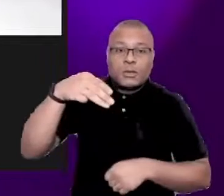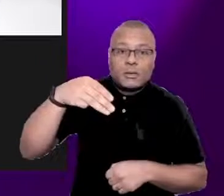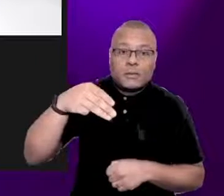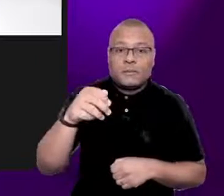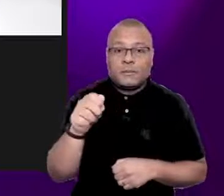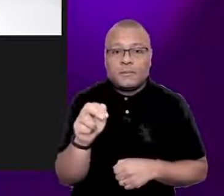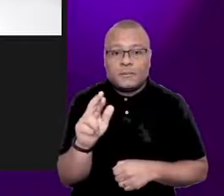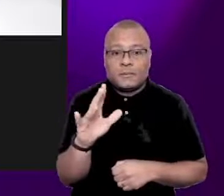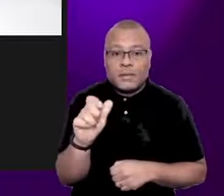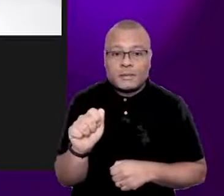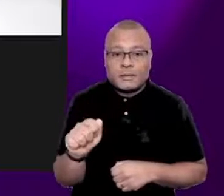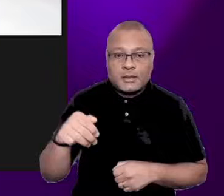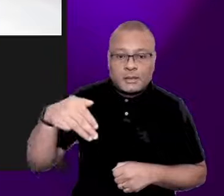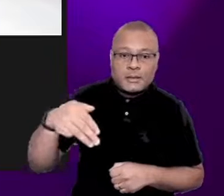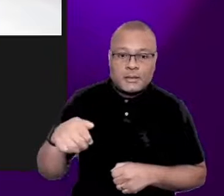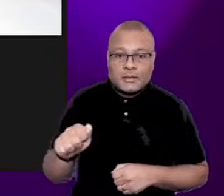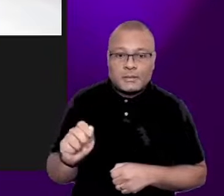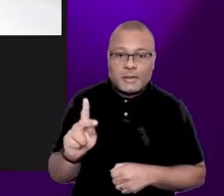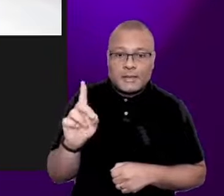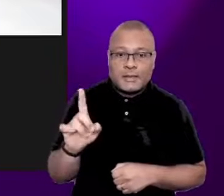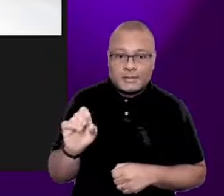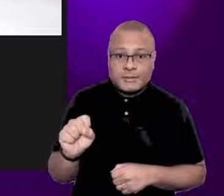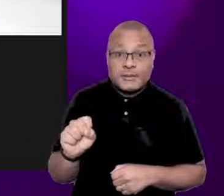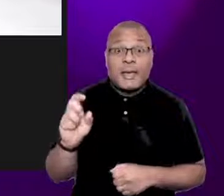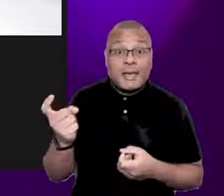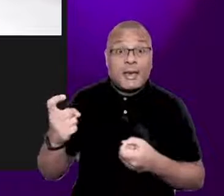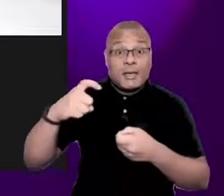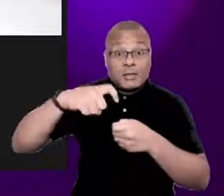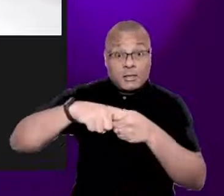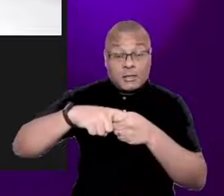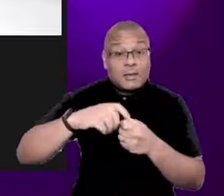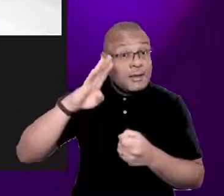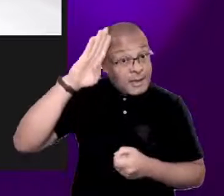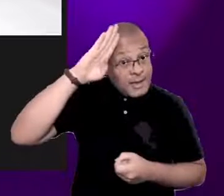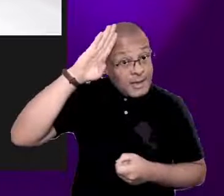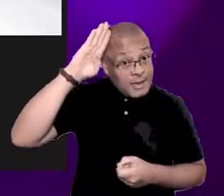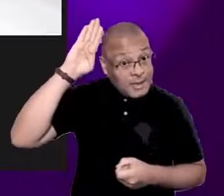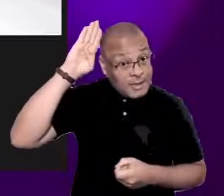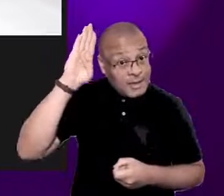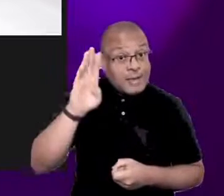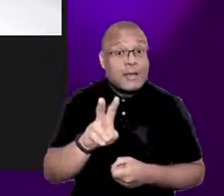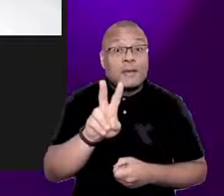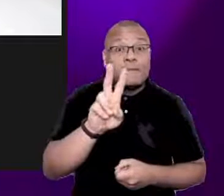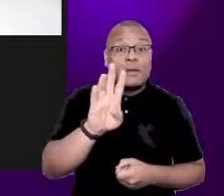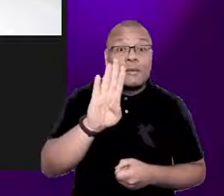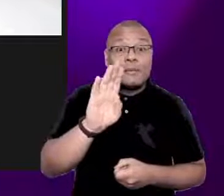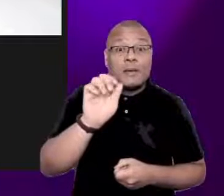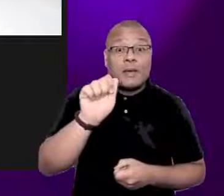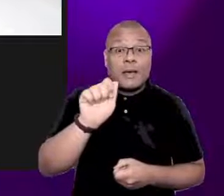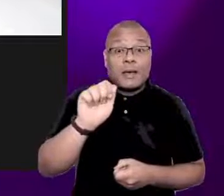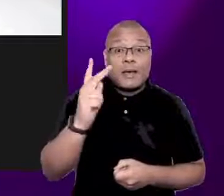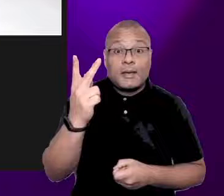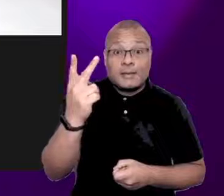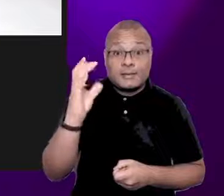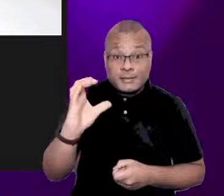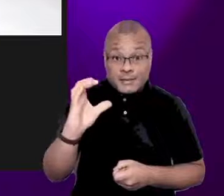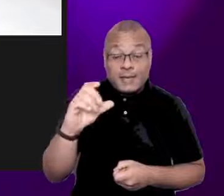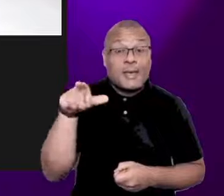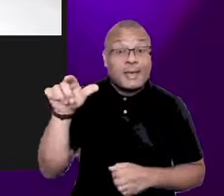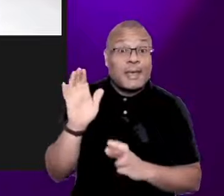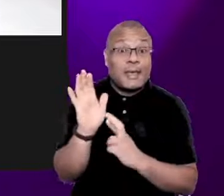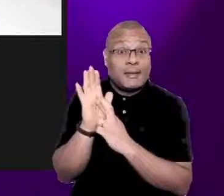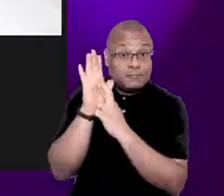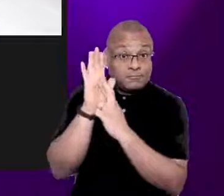Macdice. Ela é sócia fundadora da Academia VBHC e ela é embaixadora para o Brasil